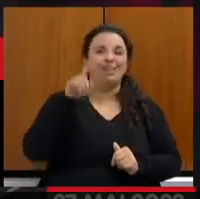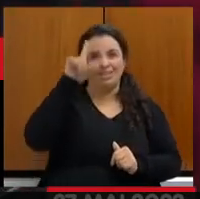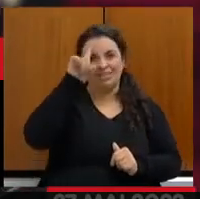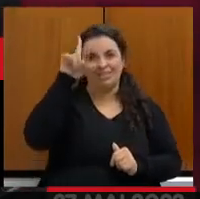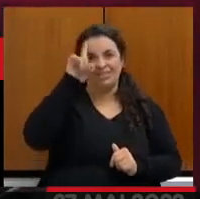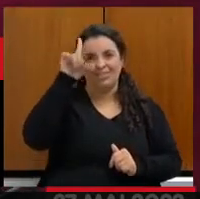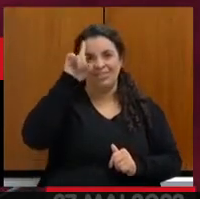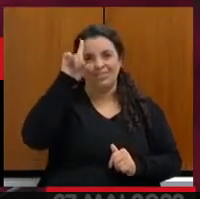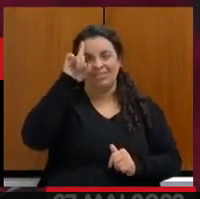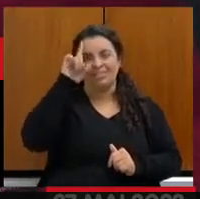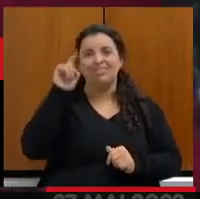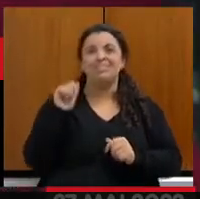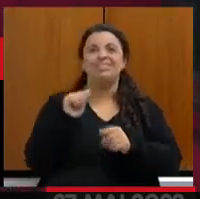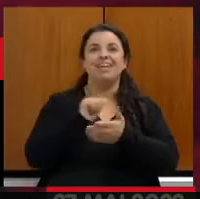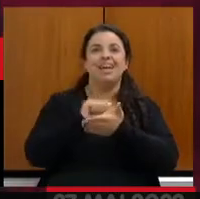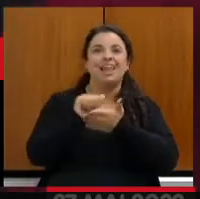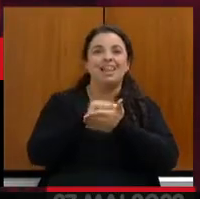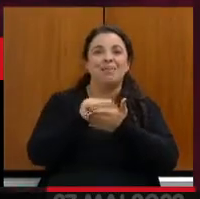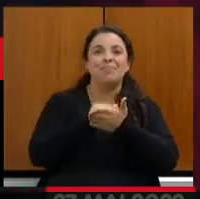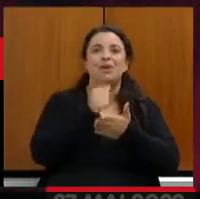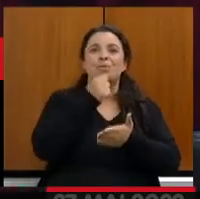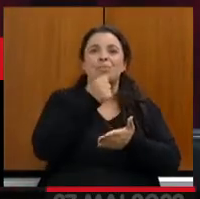de deputadas e deputados e